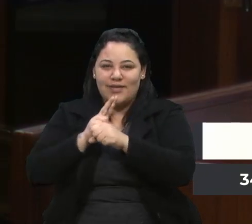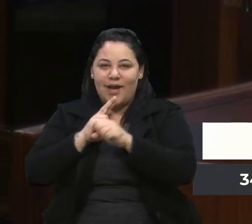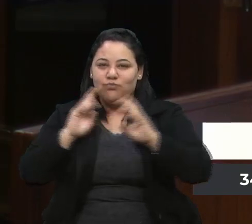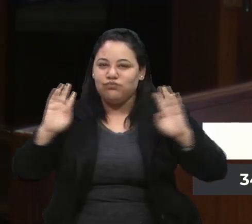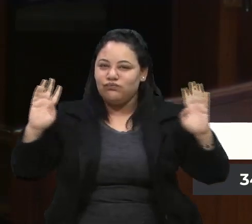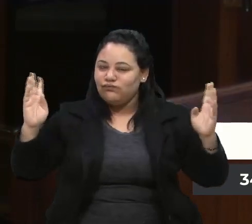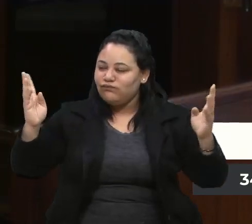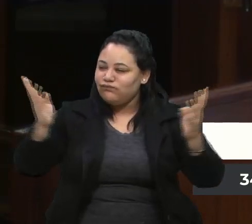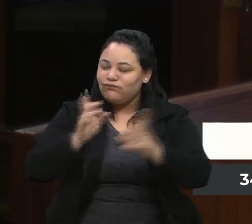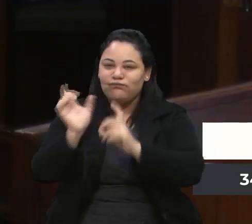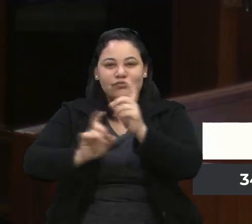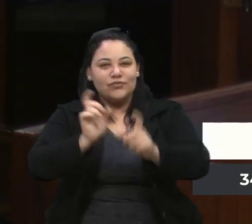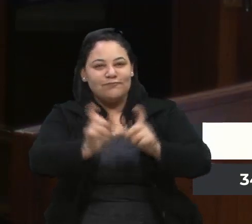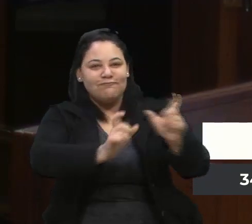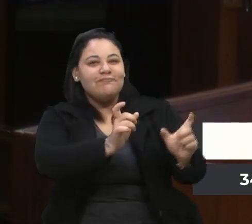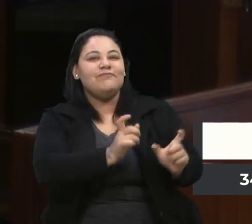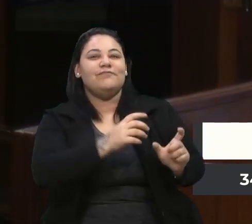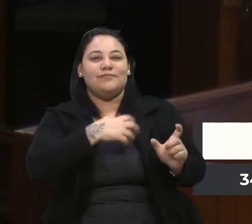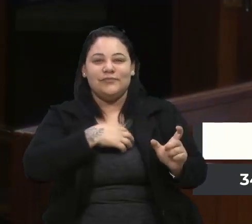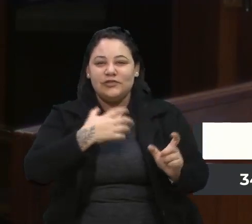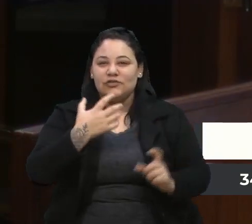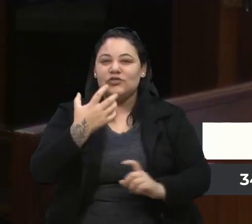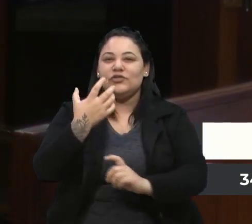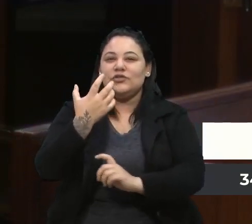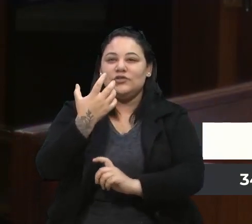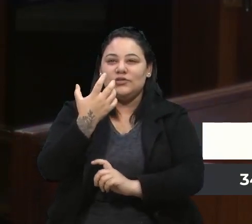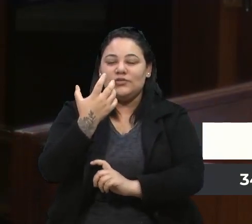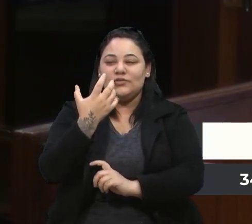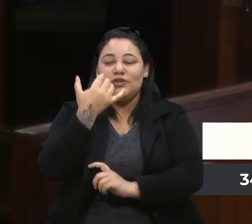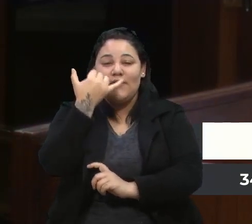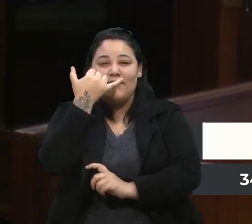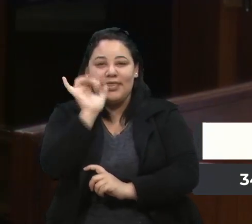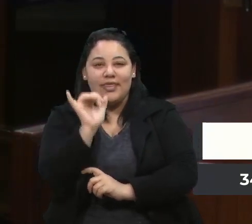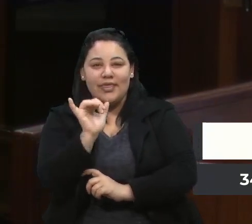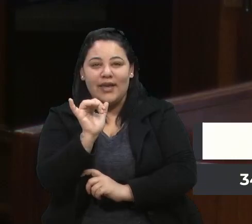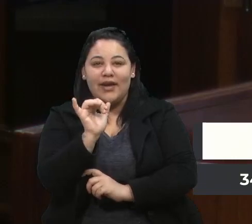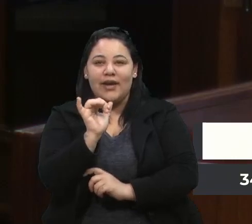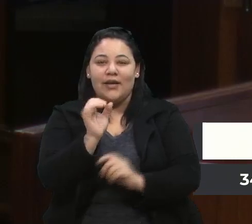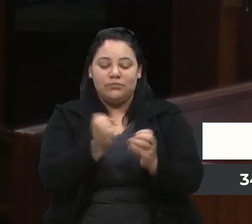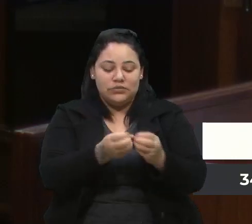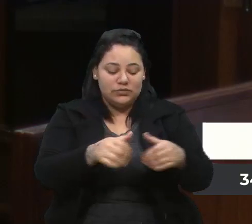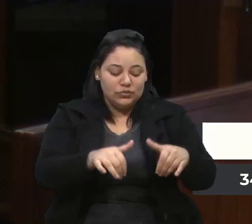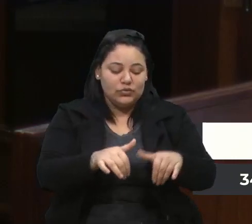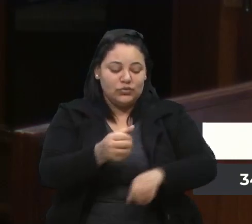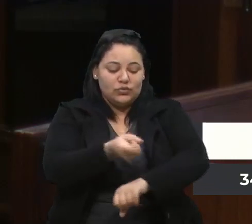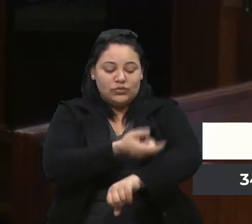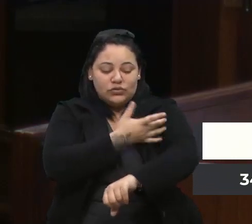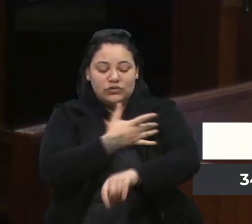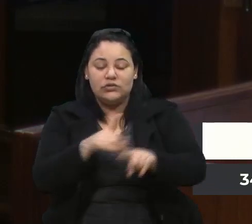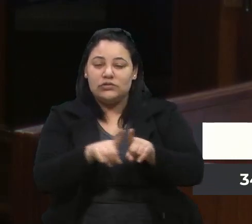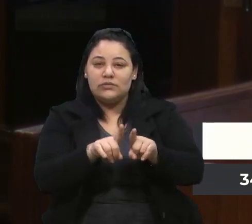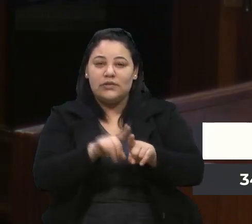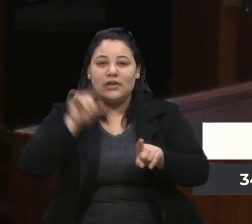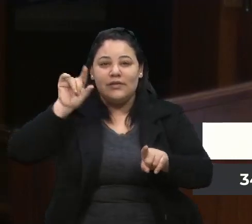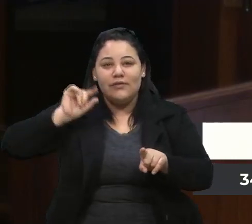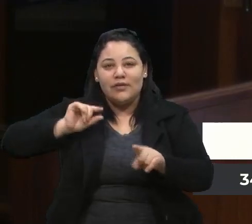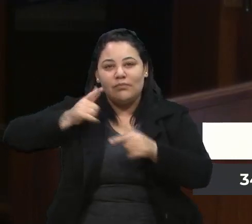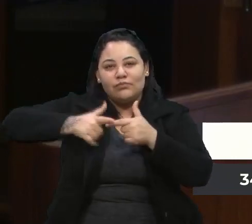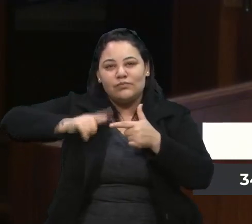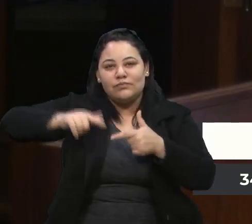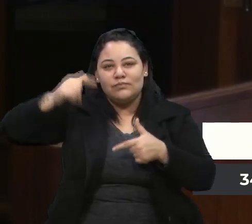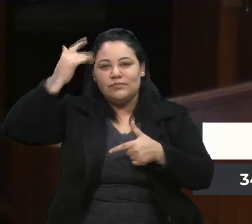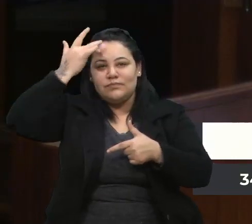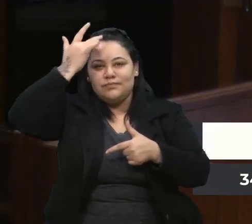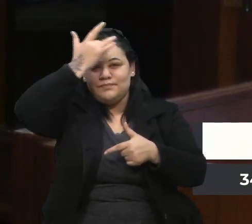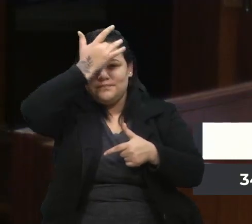uma eficiente maneira de evitar desconfortos emocionais e amenizar os efeitos de alguns transtornos mentais. Com